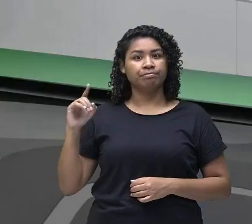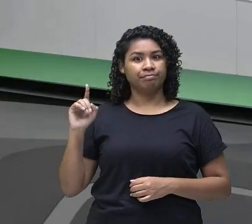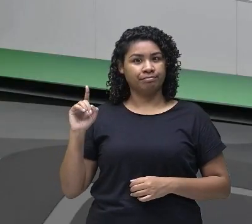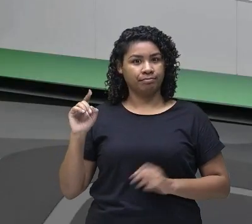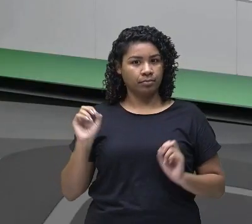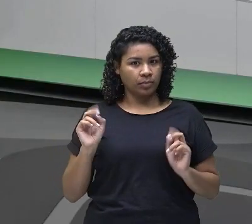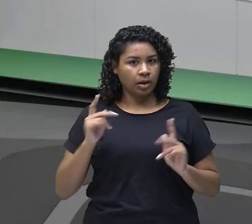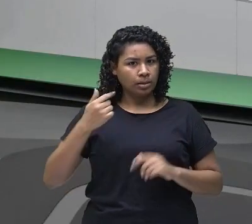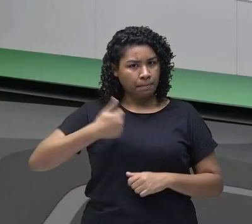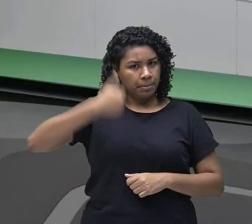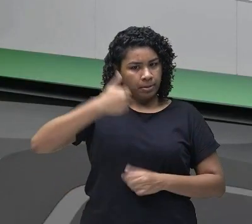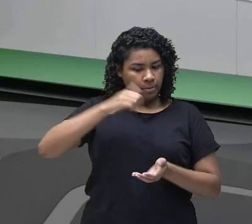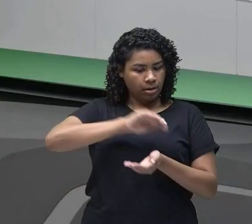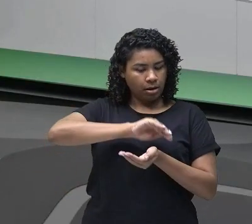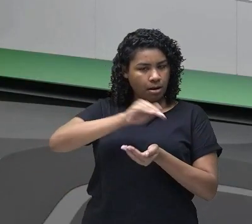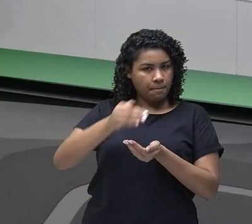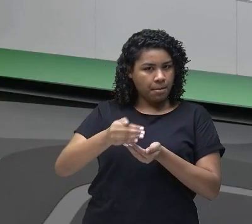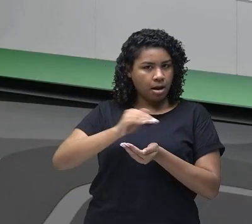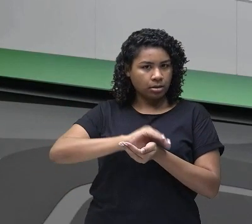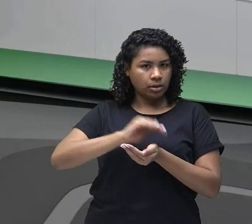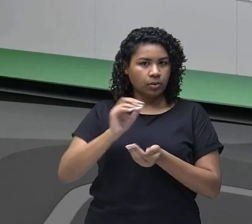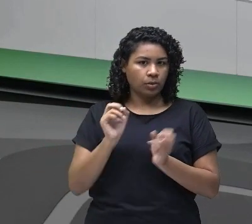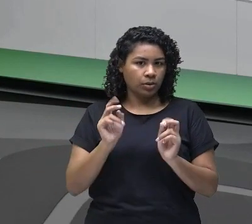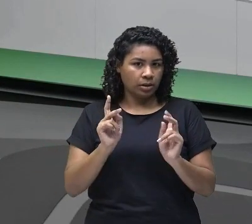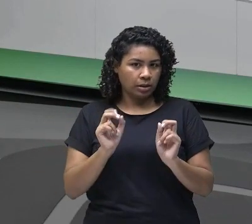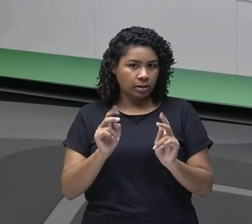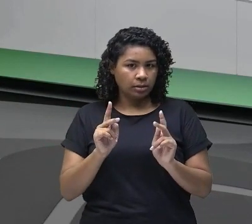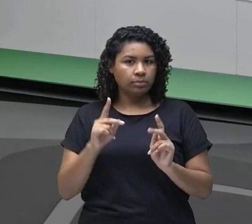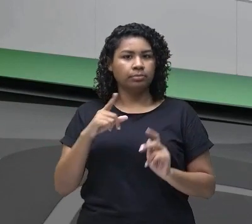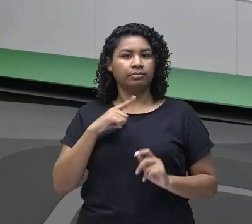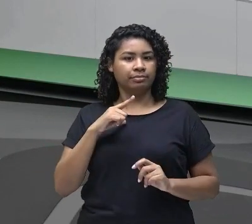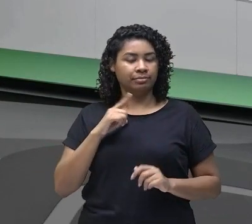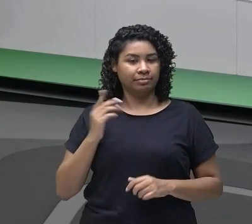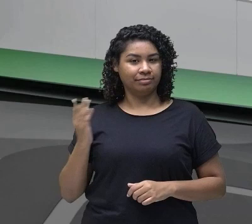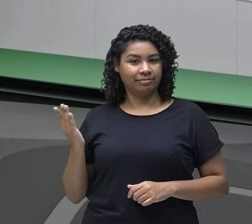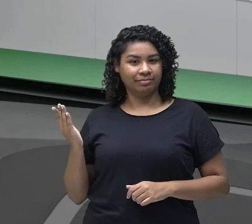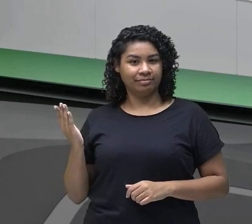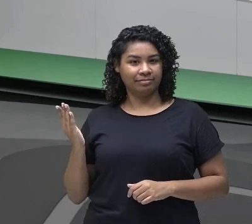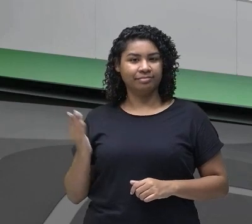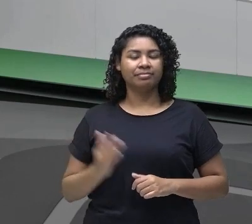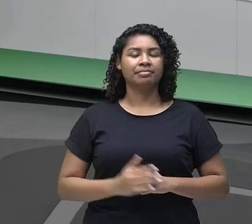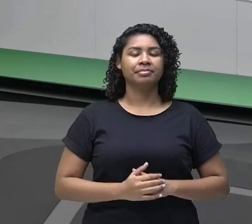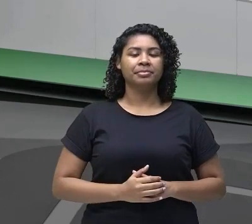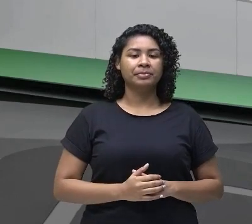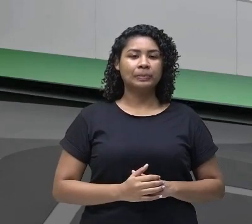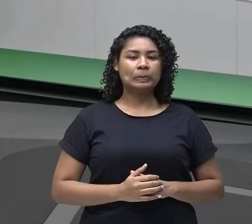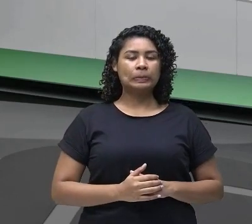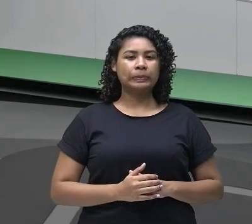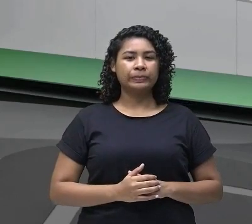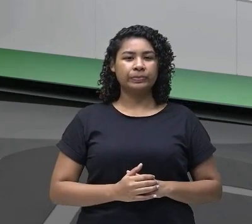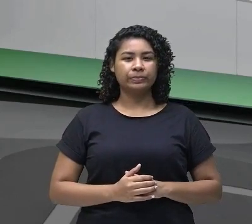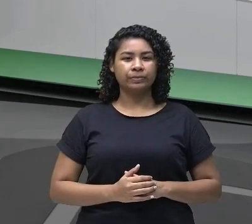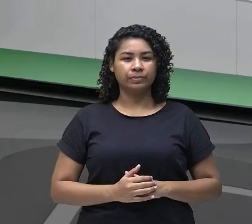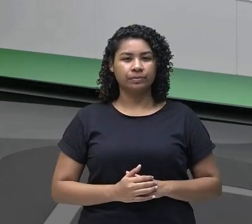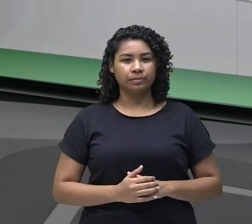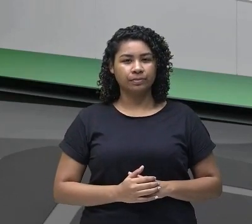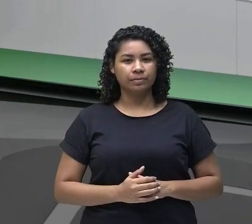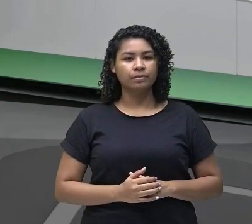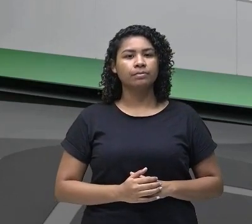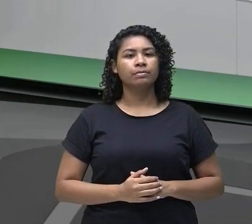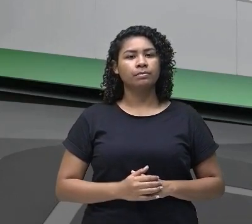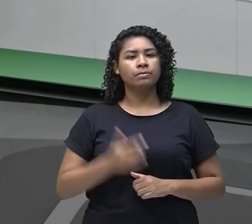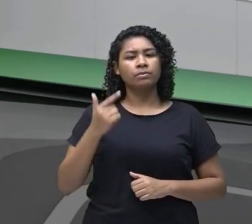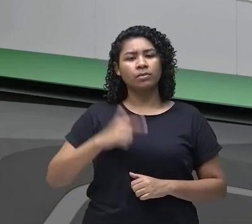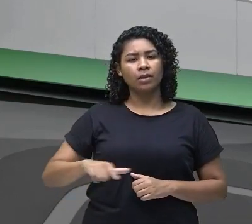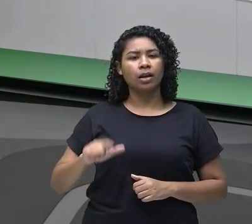estratosfera. Então, você vai ter a estratosfera e a camada de ozônio aí identificada. Vamos ver mais